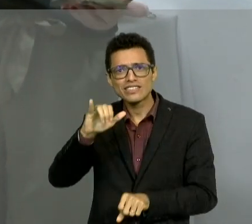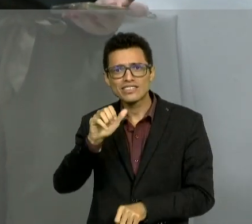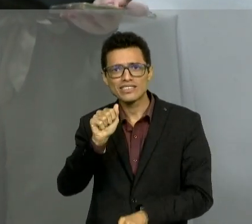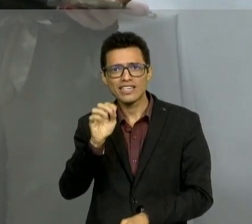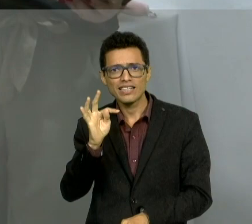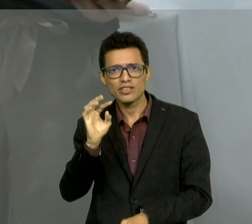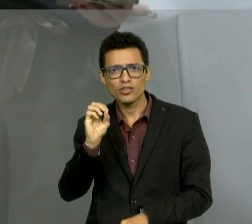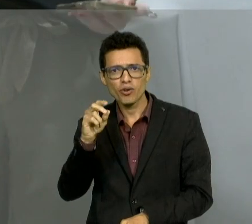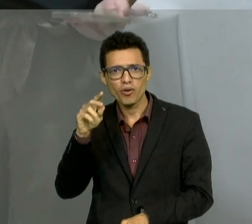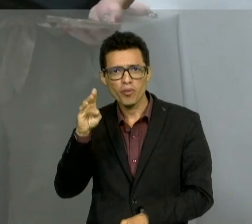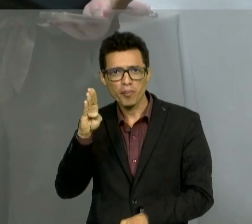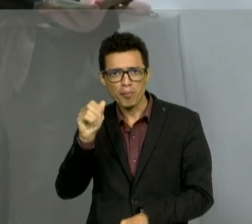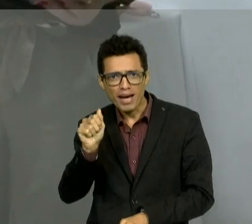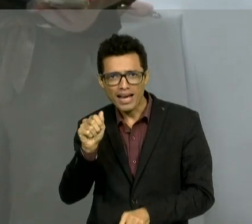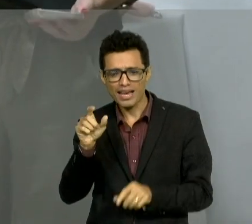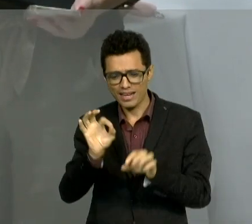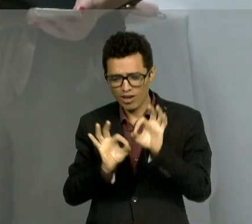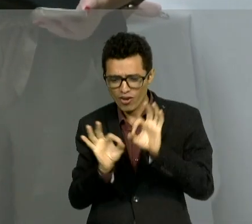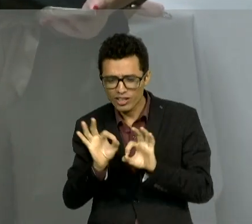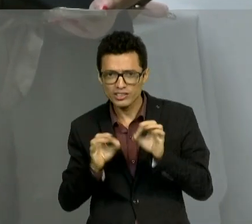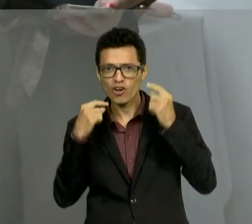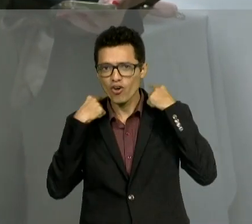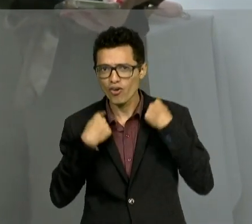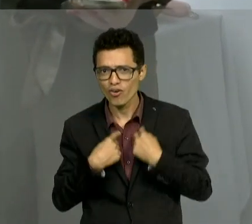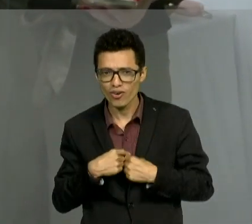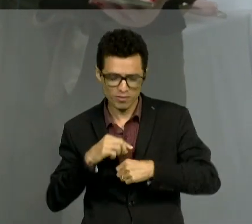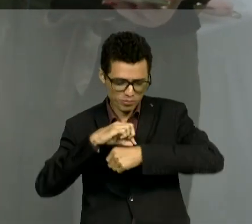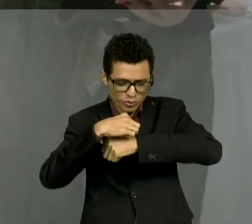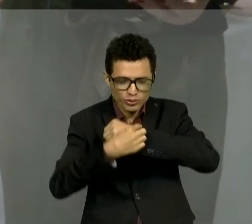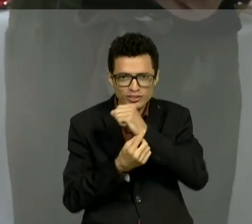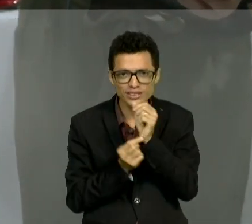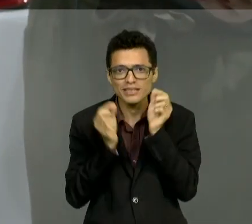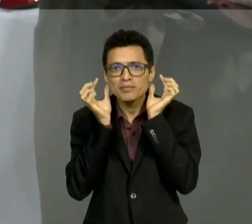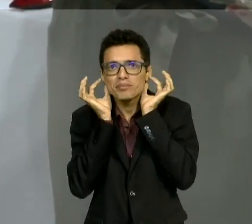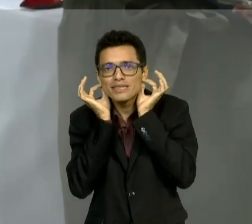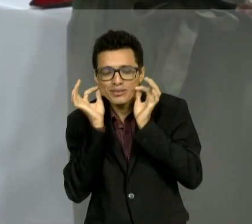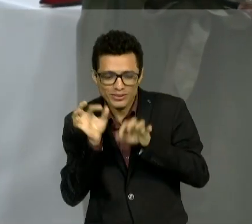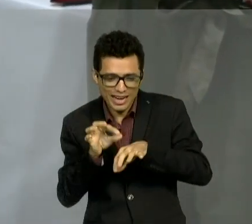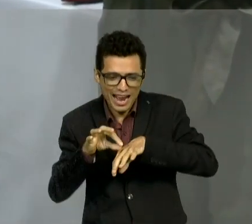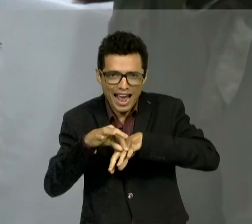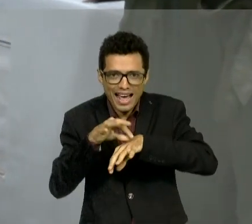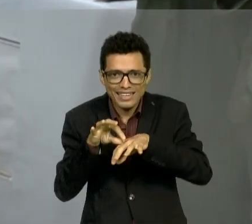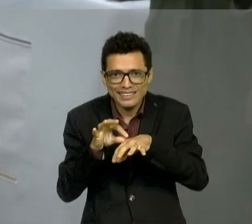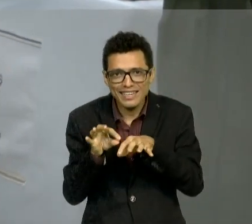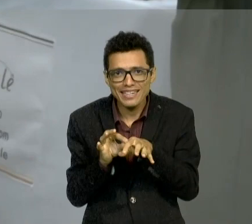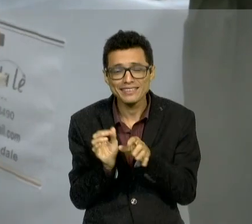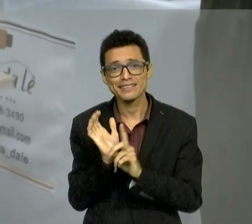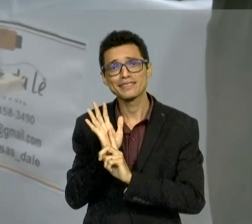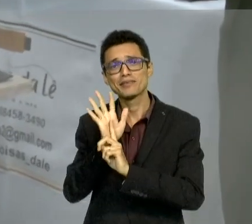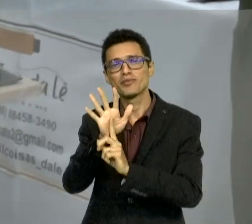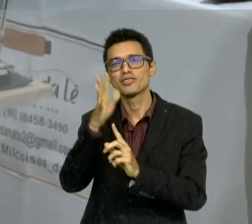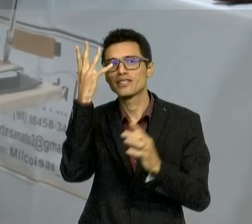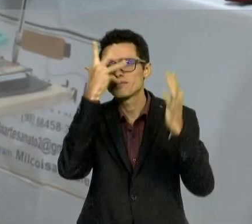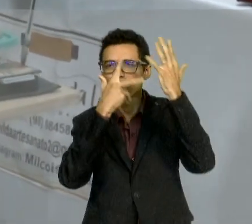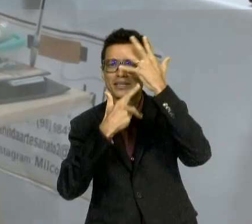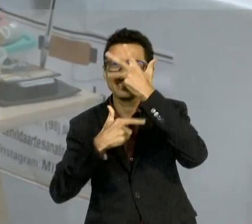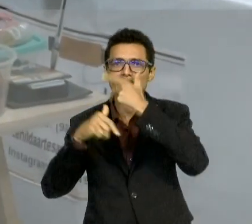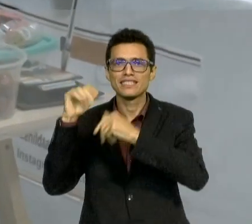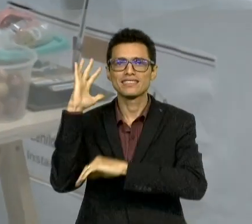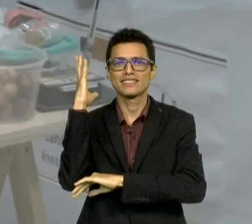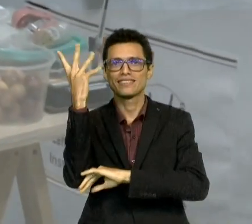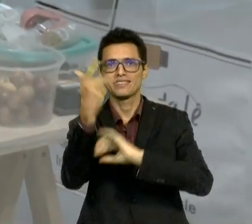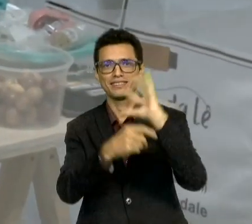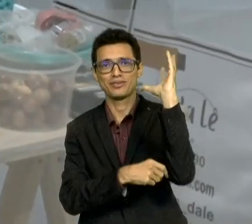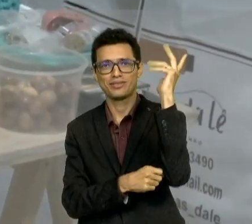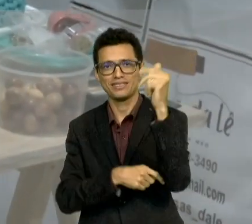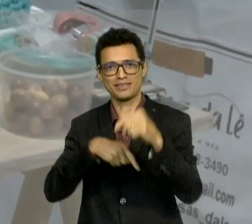confecciona colares, pulseiras, brincos e anéis que refletem a beleza e a diversidade da flora brasileira.